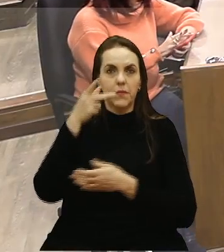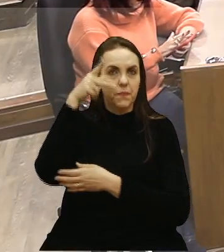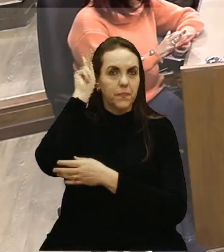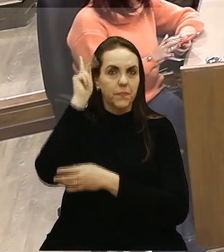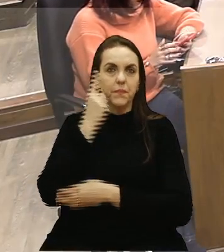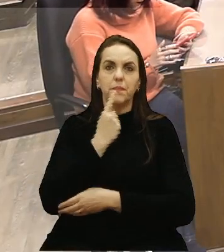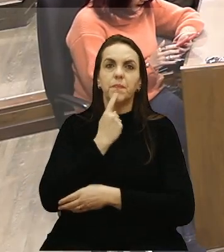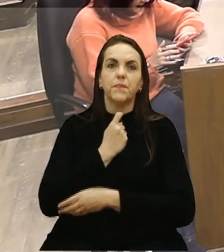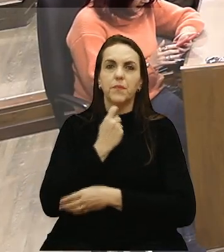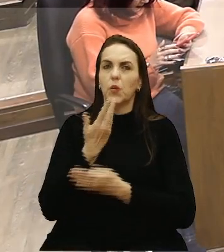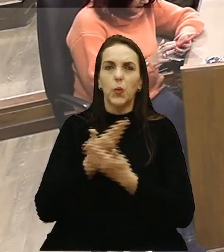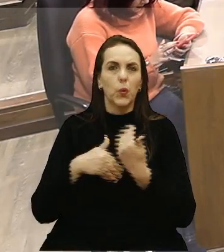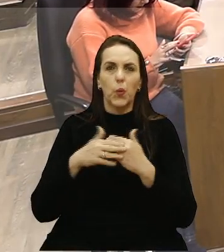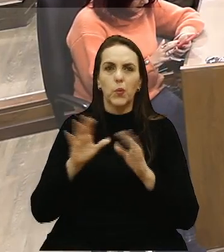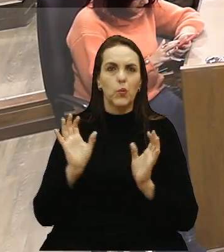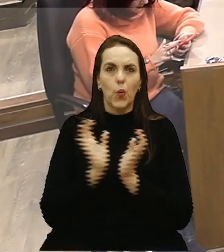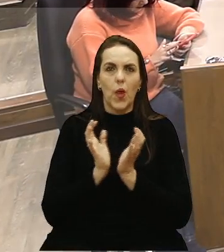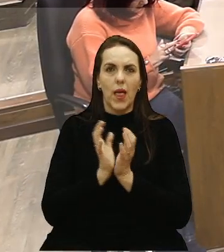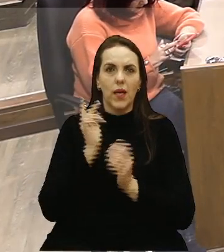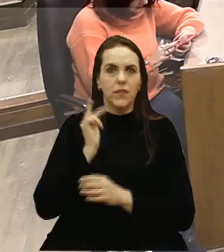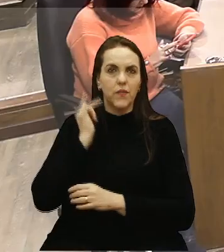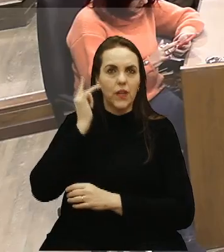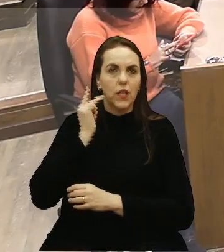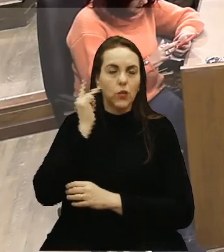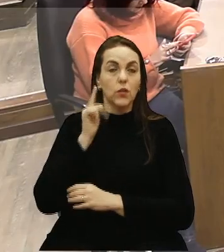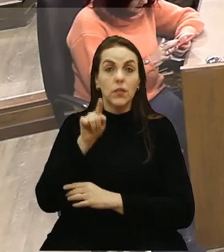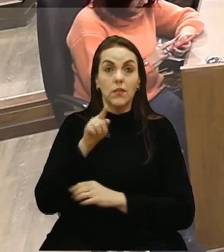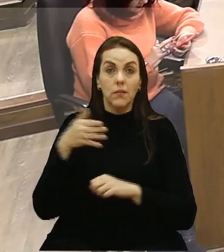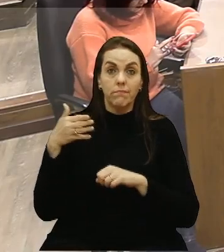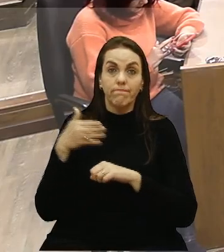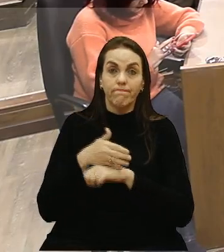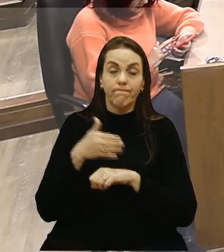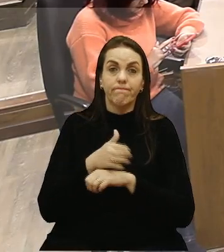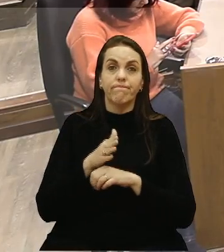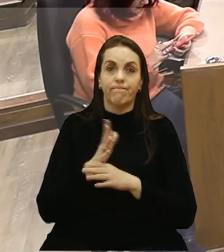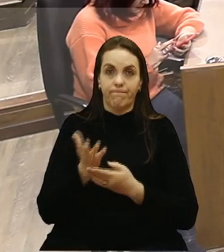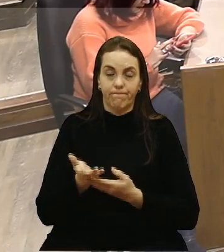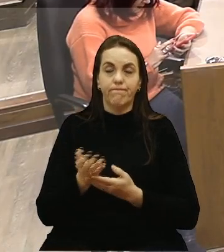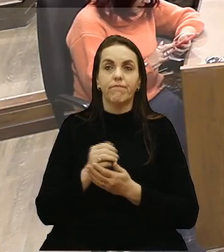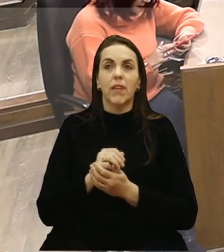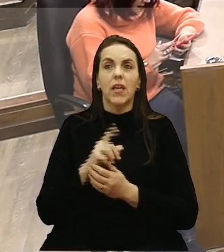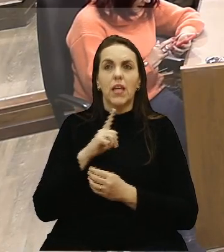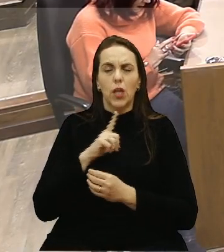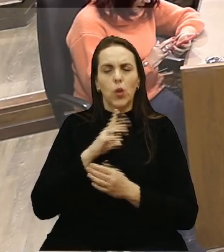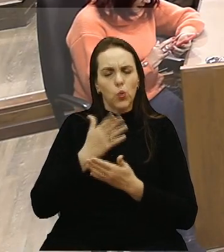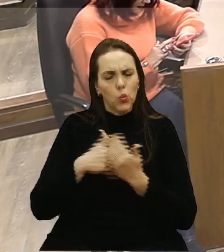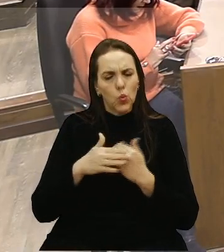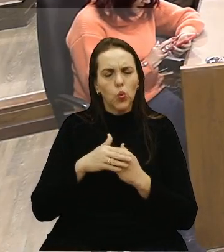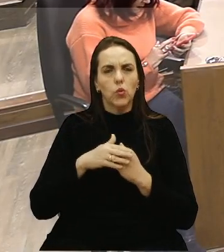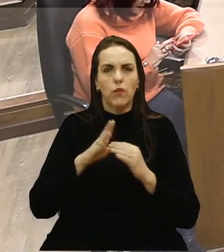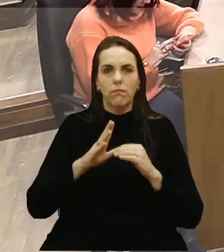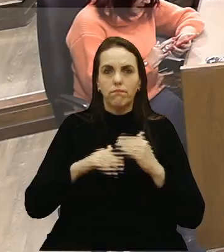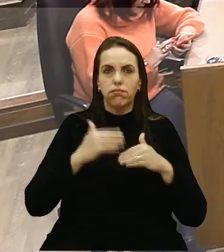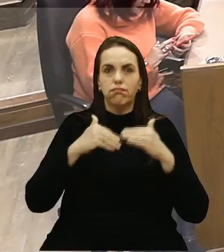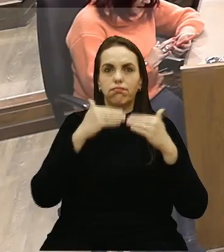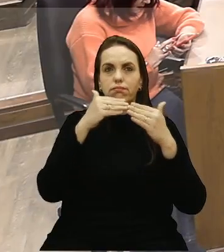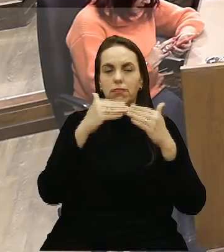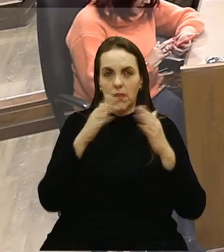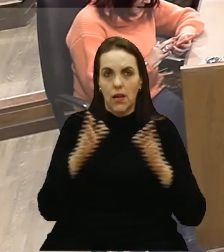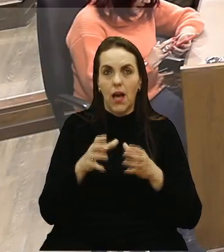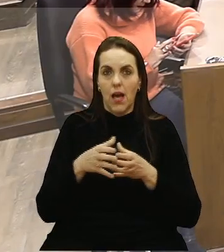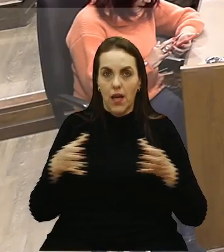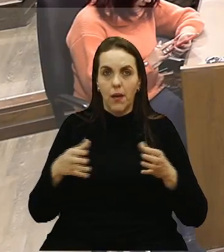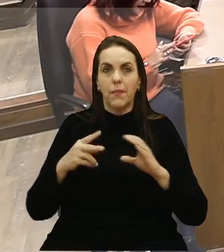Rose, enfim, os demais colegas vereadores que estão nesta causa. Acho que tudo vem a somar para o crescimento e bom andamento da Câmara